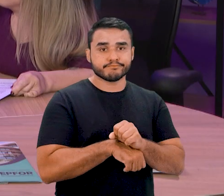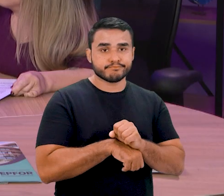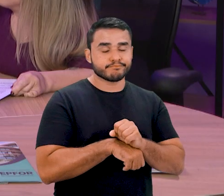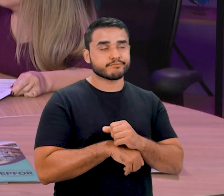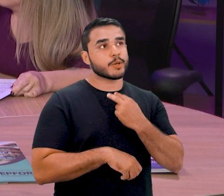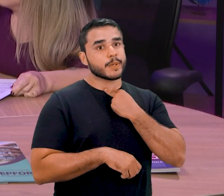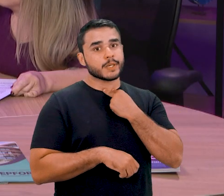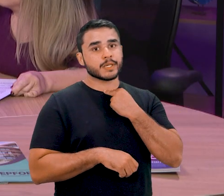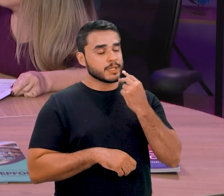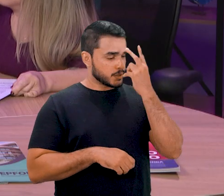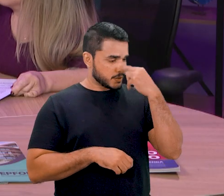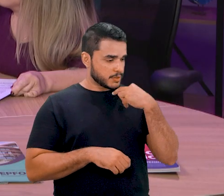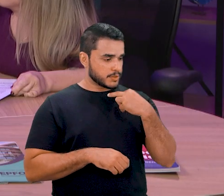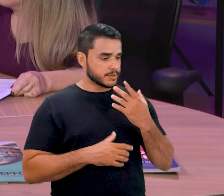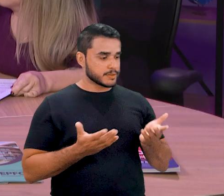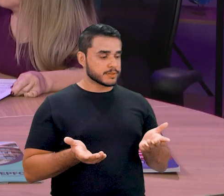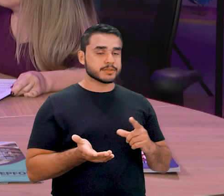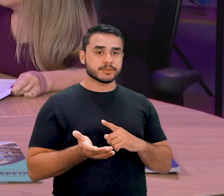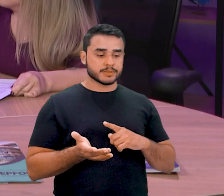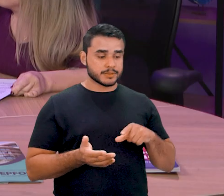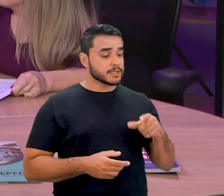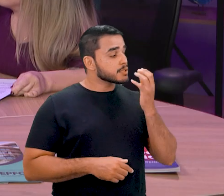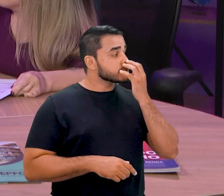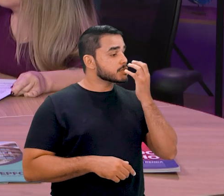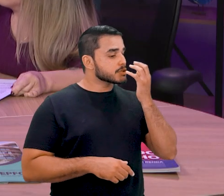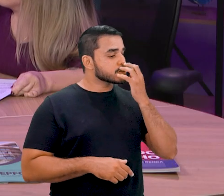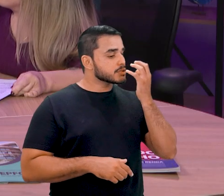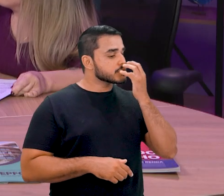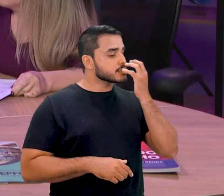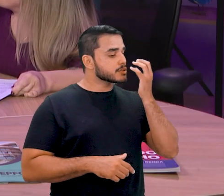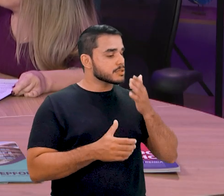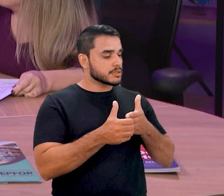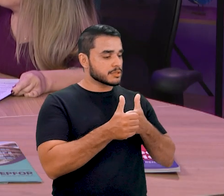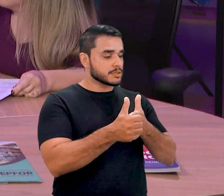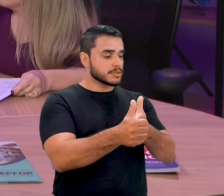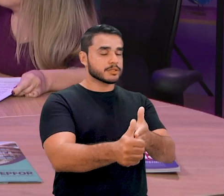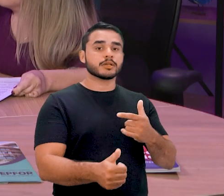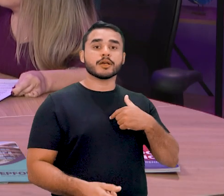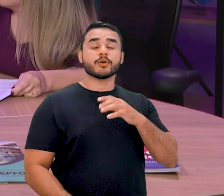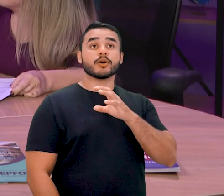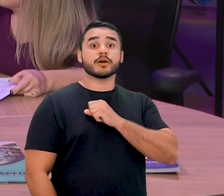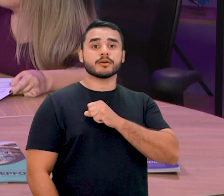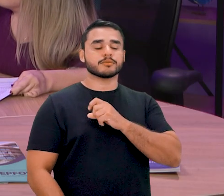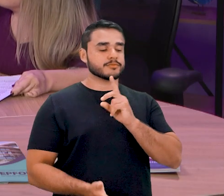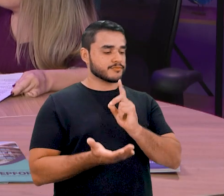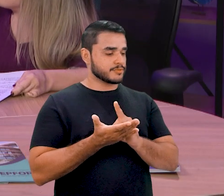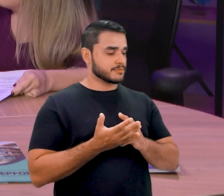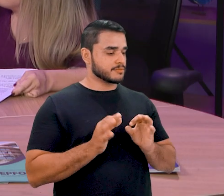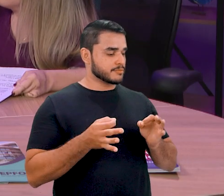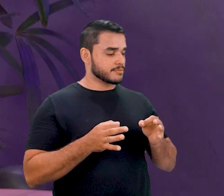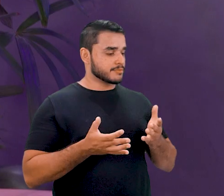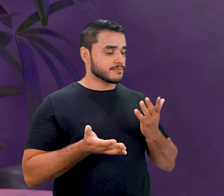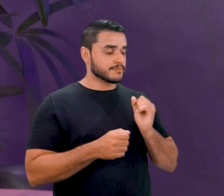eu pensei, bom, sou cega, existem cães-guia, vai ser babado. Já tô vendo meu cão-guia chegando, belíssimo. Daqui a